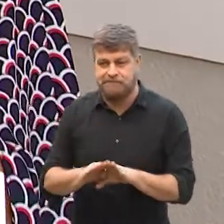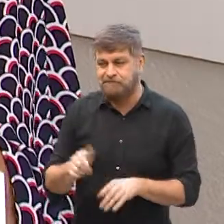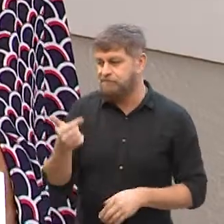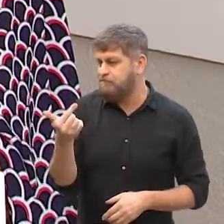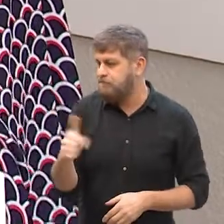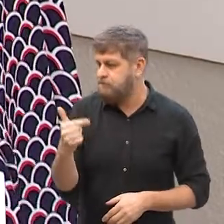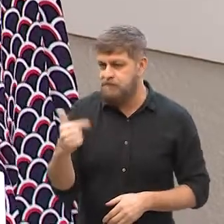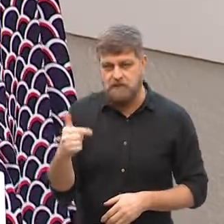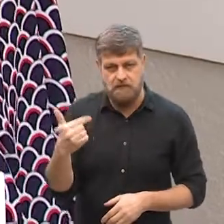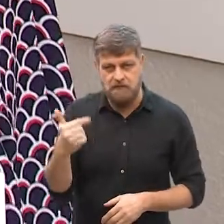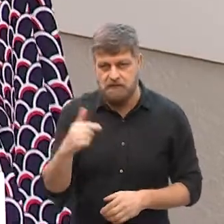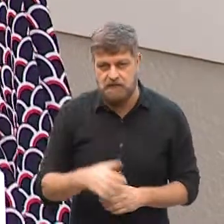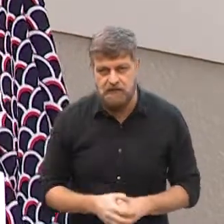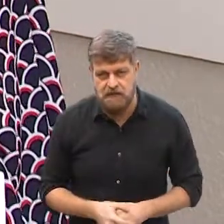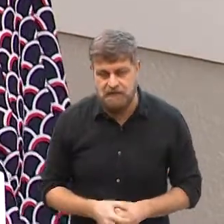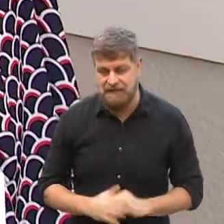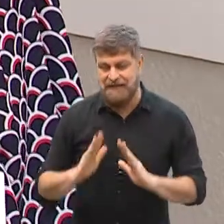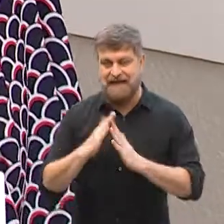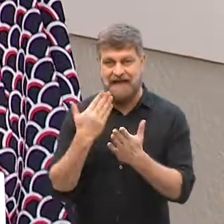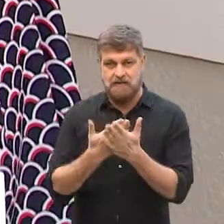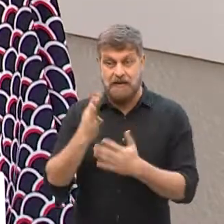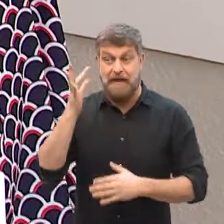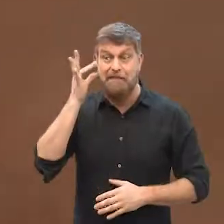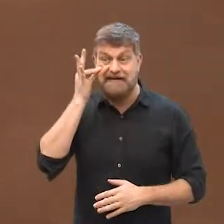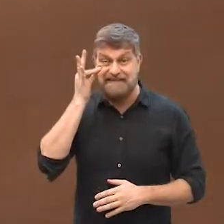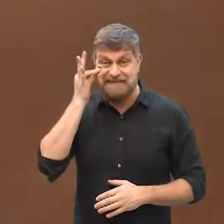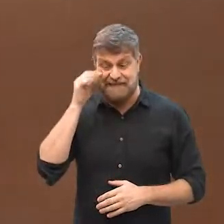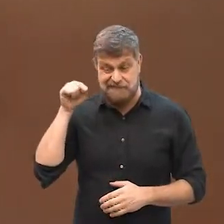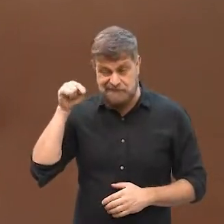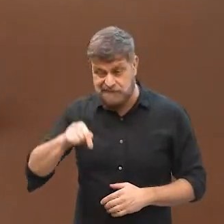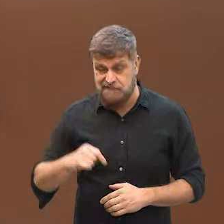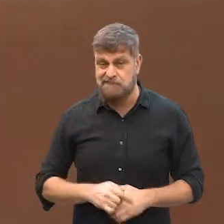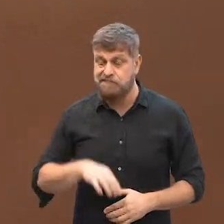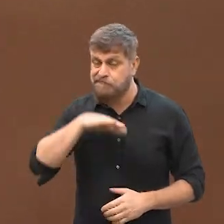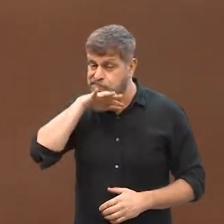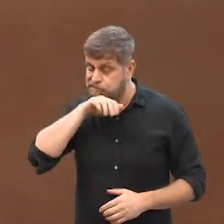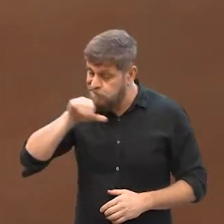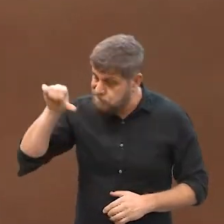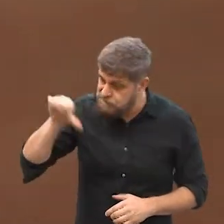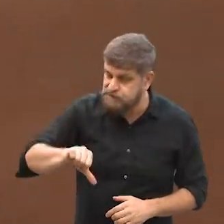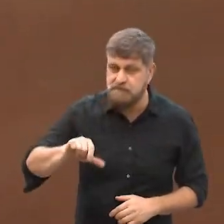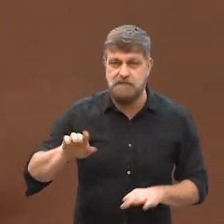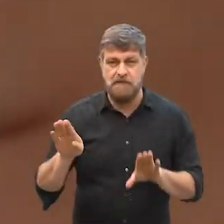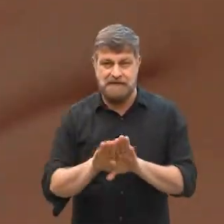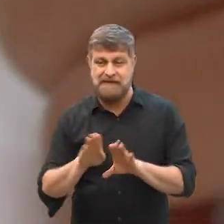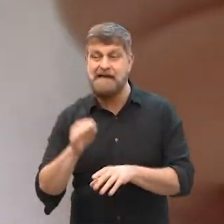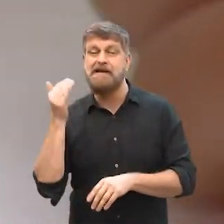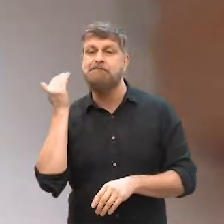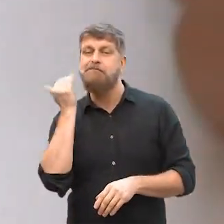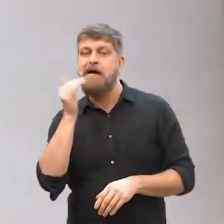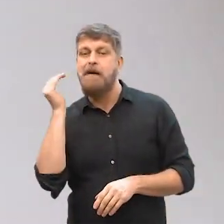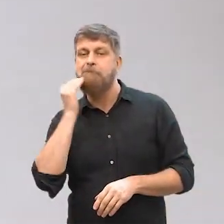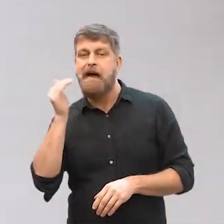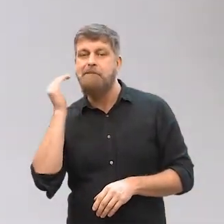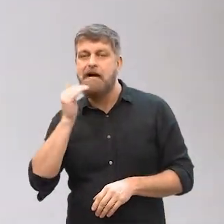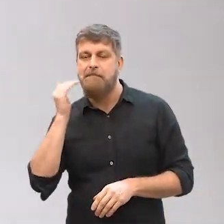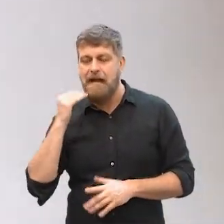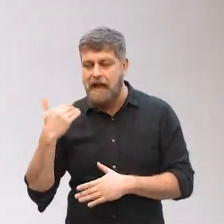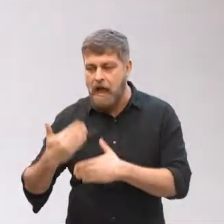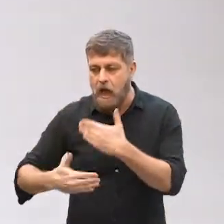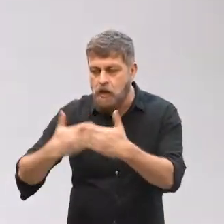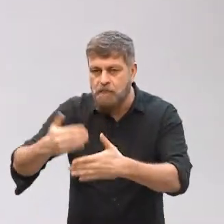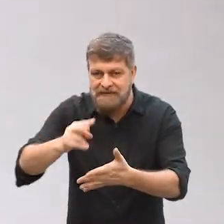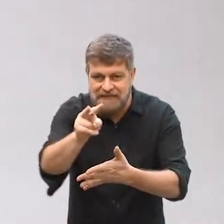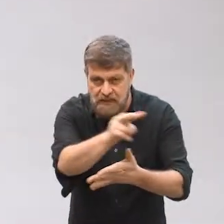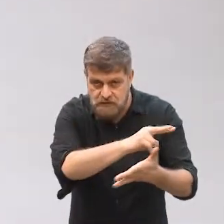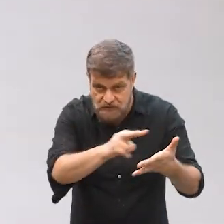tendo a escola presencial, e aí estão existindo algumas falhas nesse processo aí da